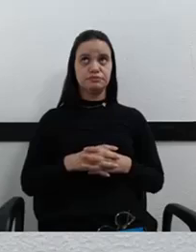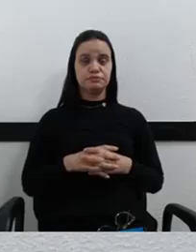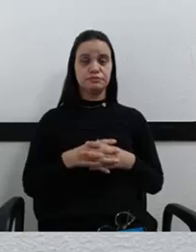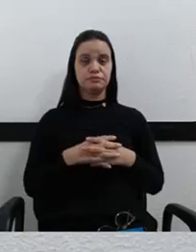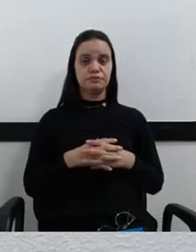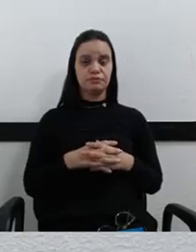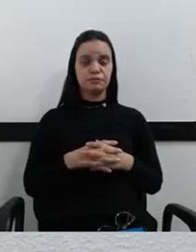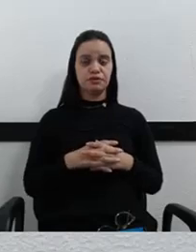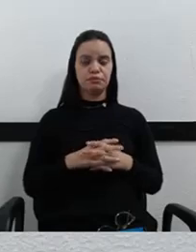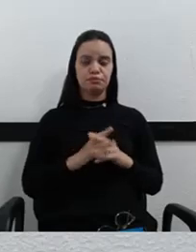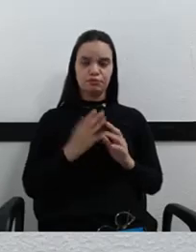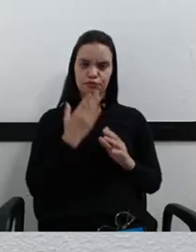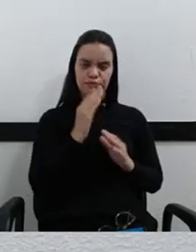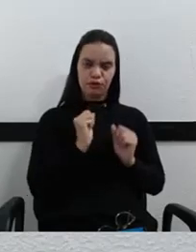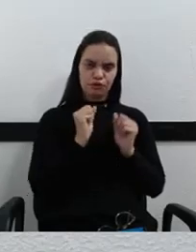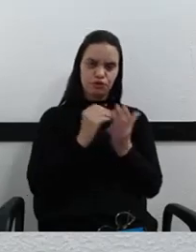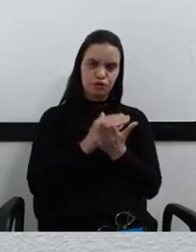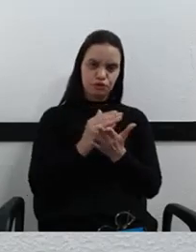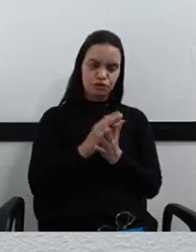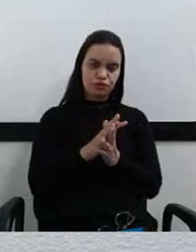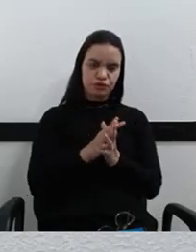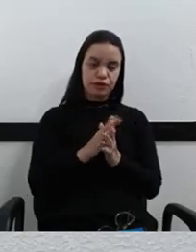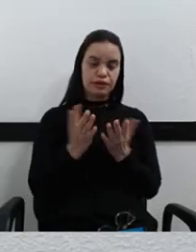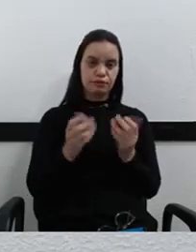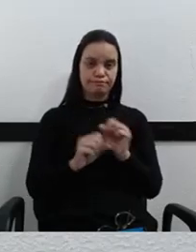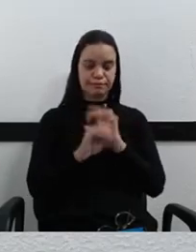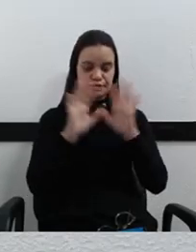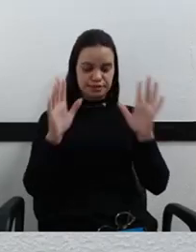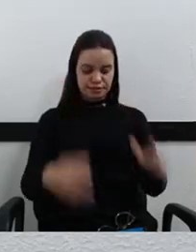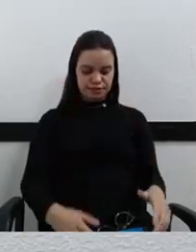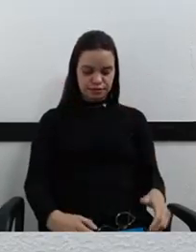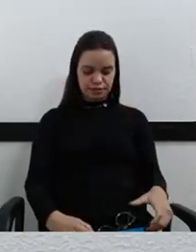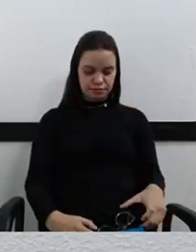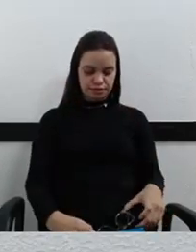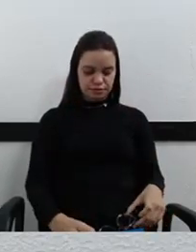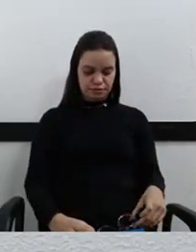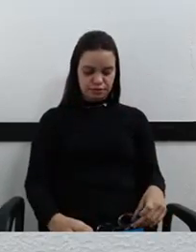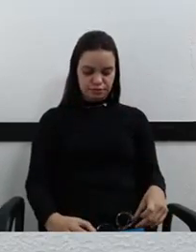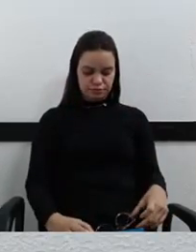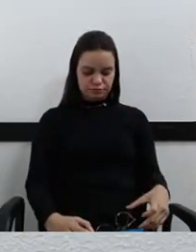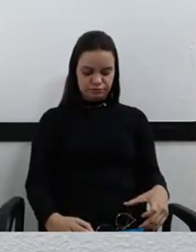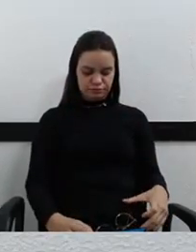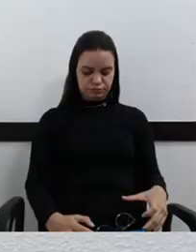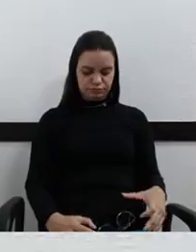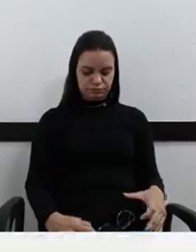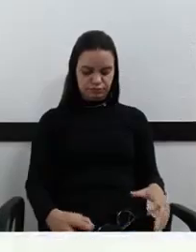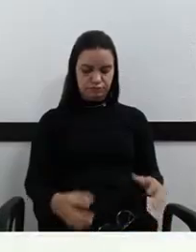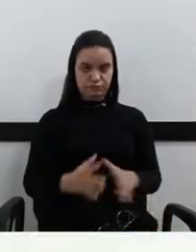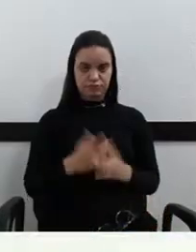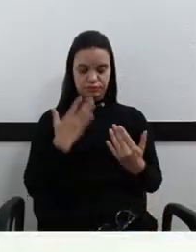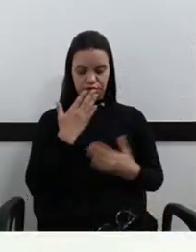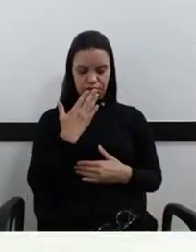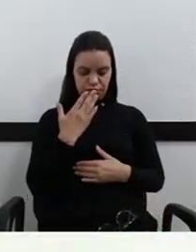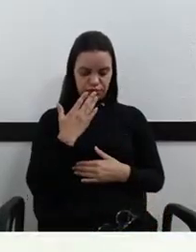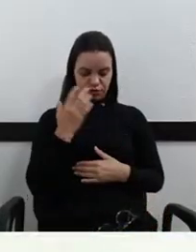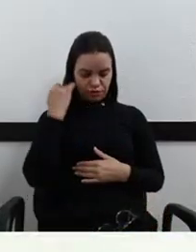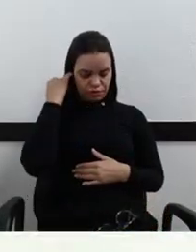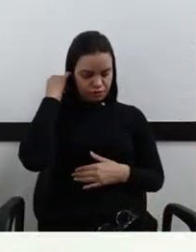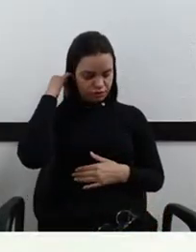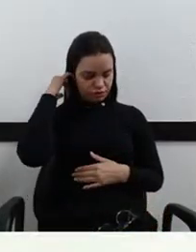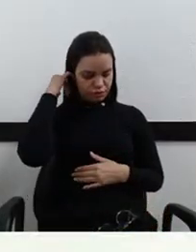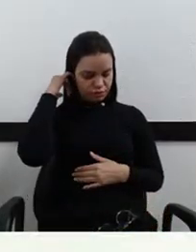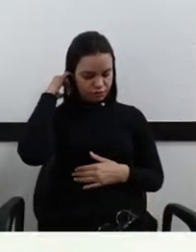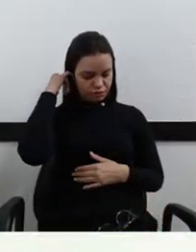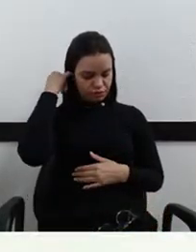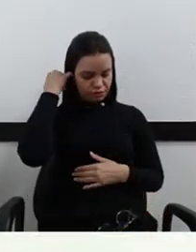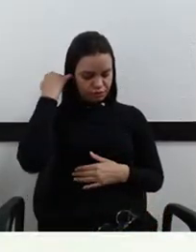Pois não, conselheiro. Só para esclarecer, na verdade, eu não estou sustentando aqui que a gente deva lançar os pedidos de compensação para dias não úteis.